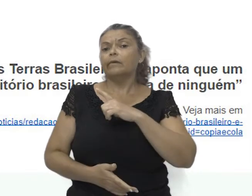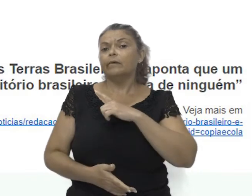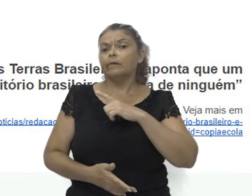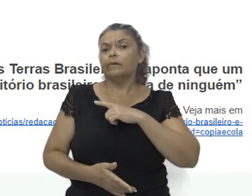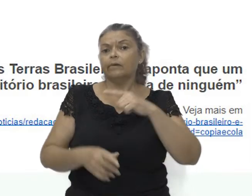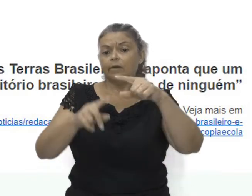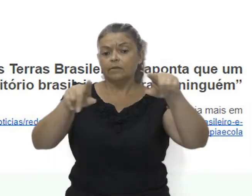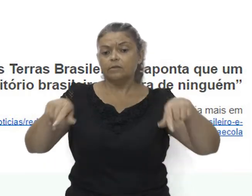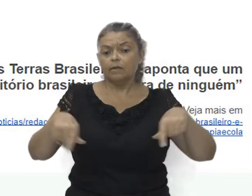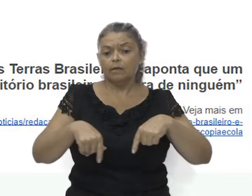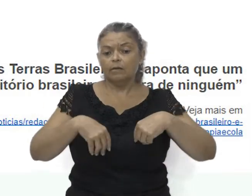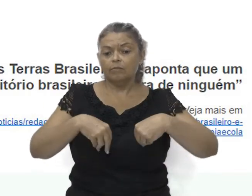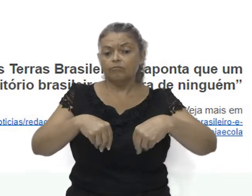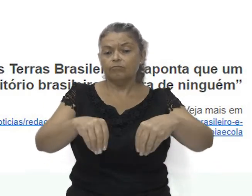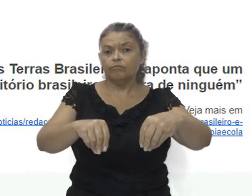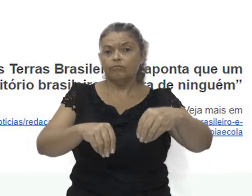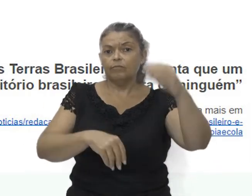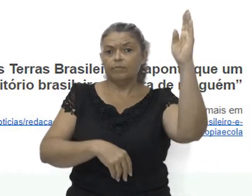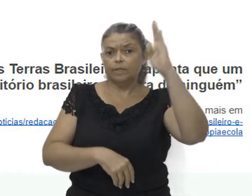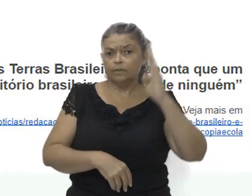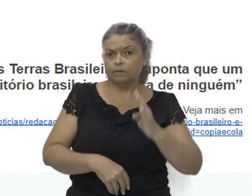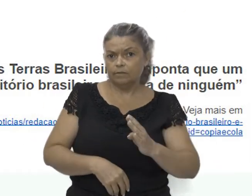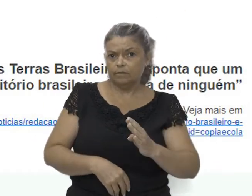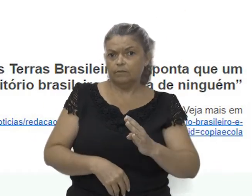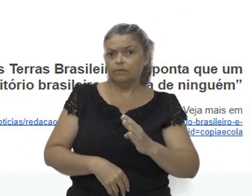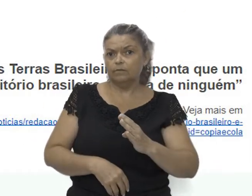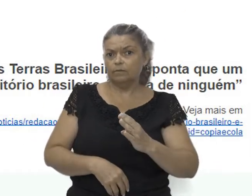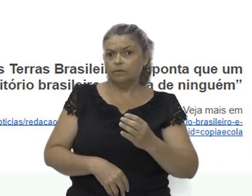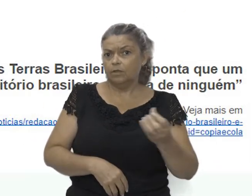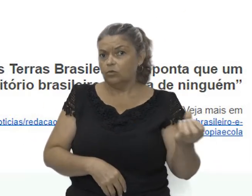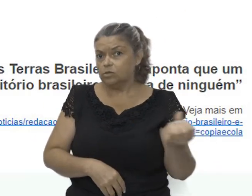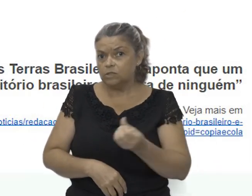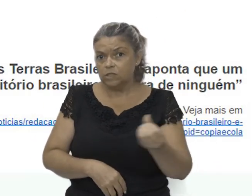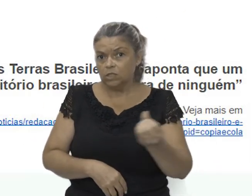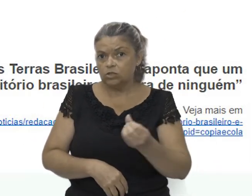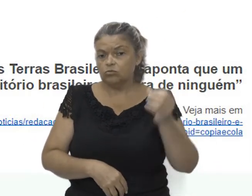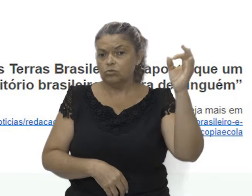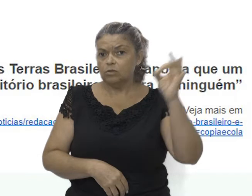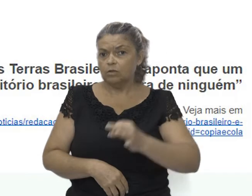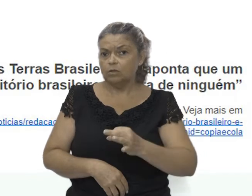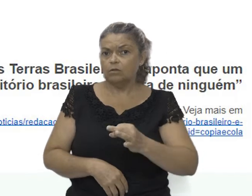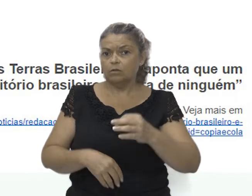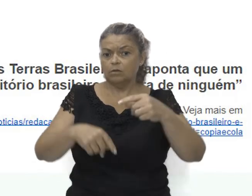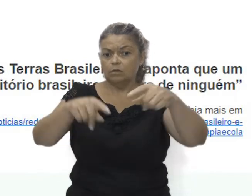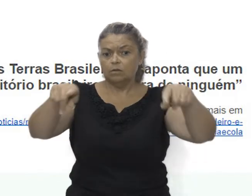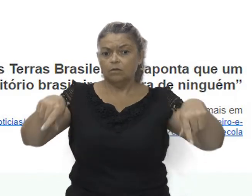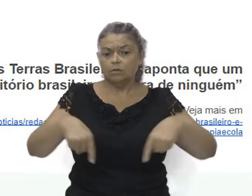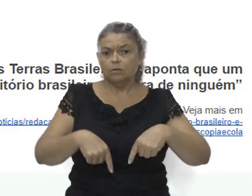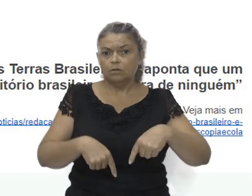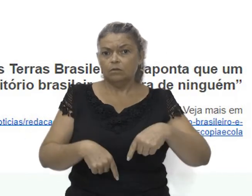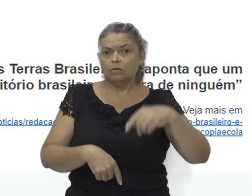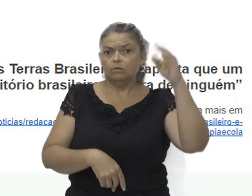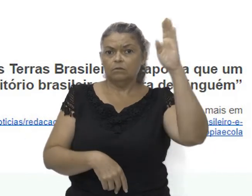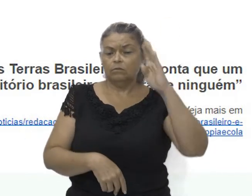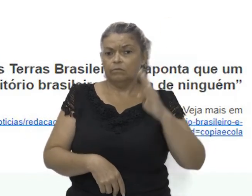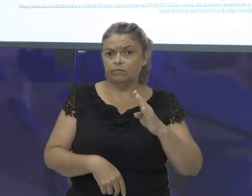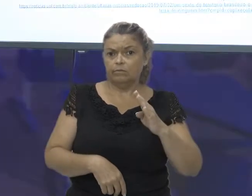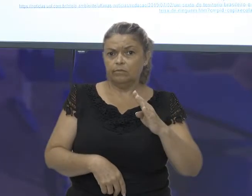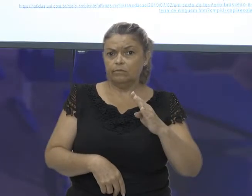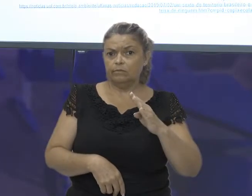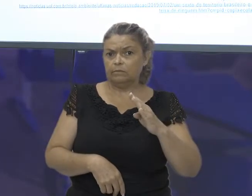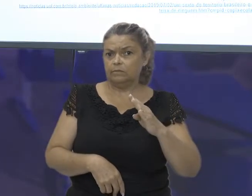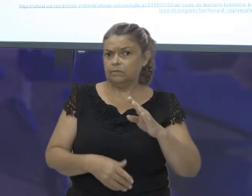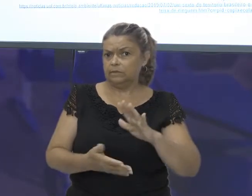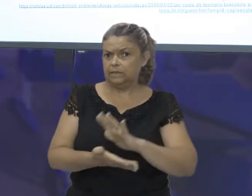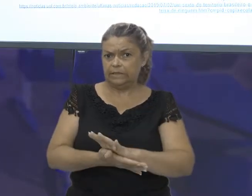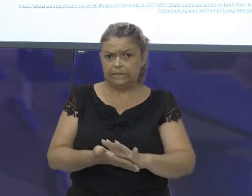terras brasileiras? Aponta que 1/6 do território brasileiro é terra de ninguém.